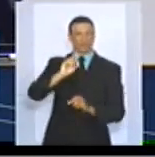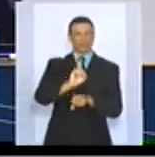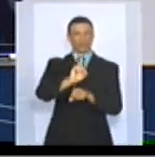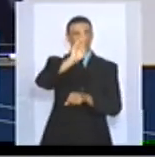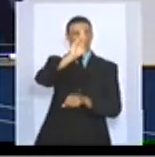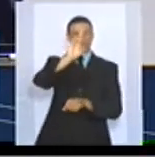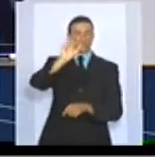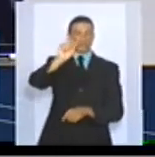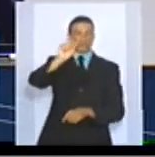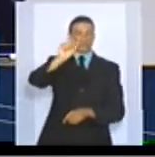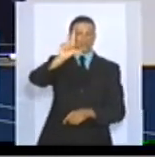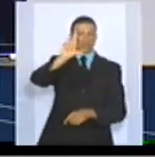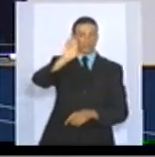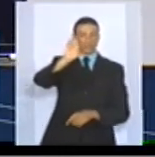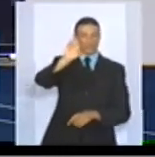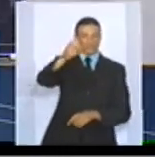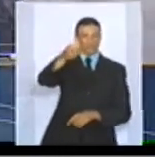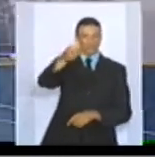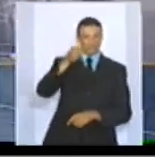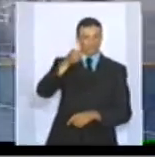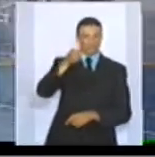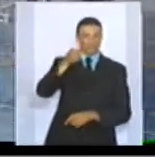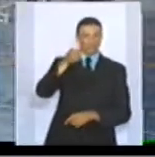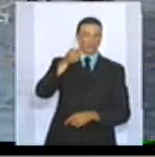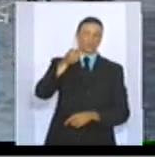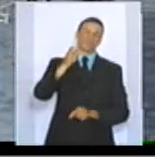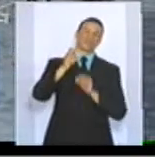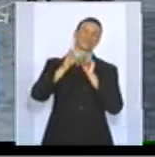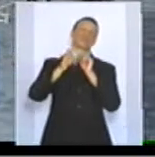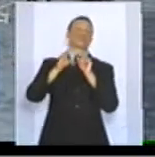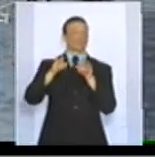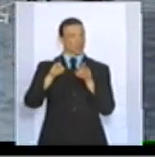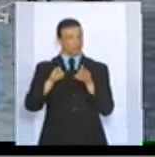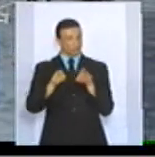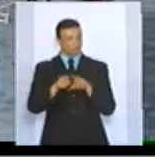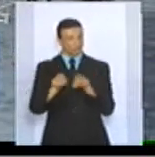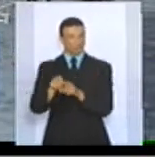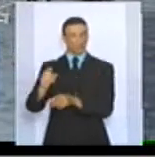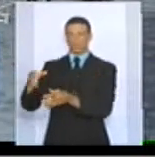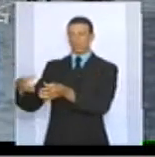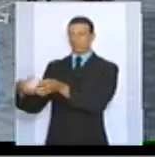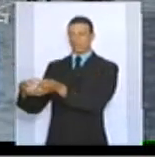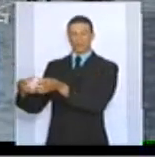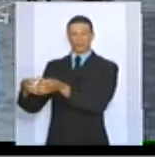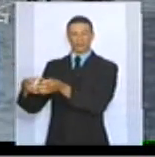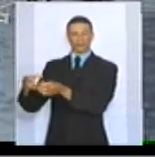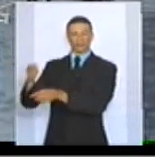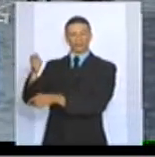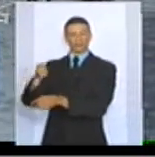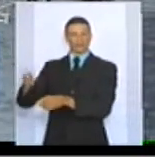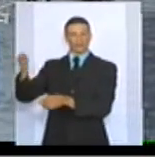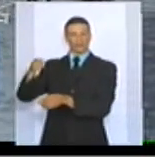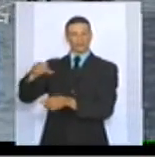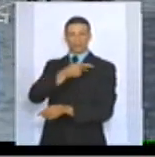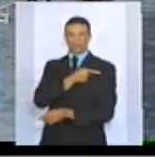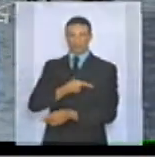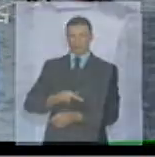Patês, que é também da ANCINE, na assessoria da